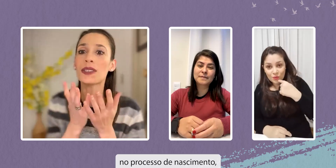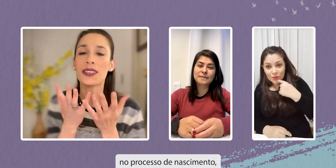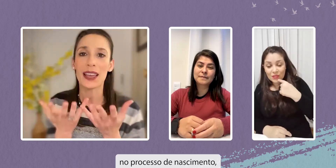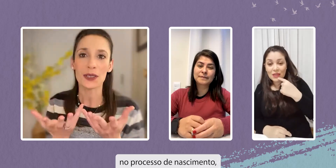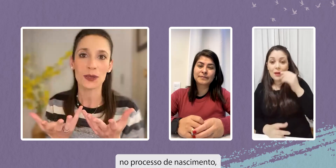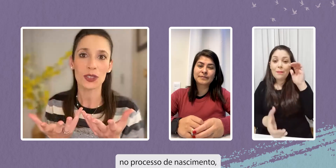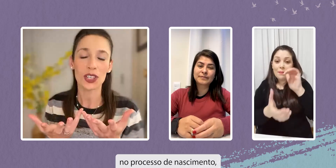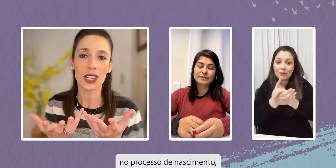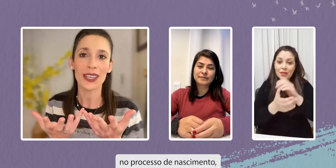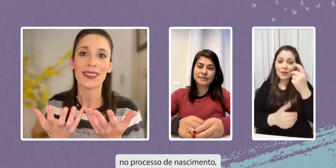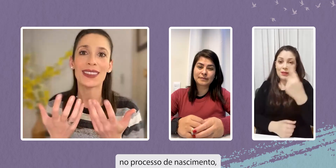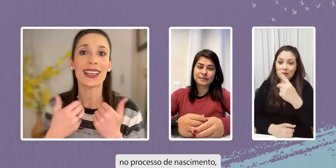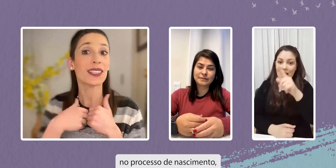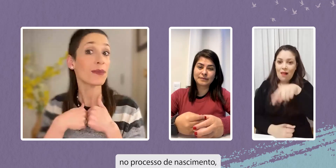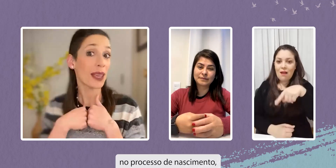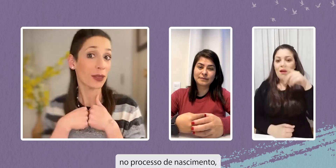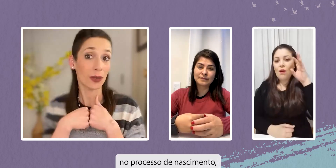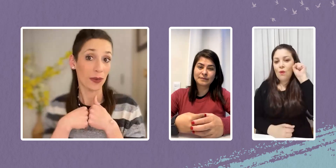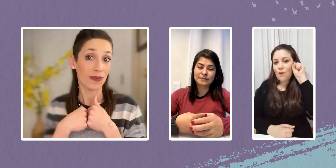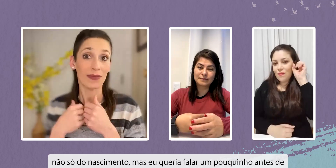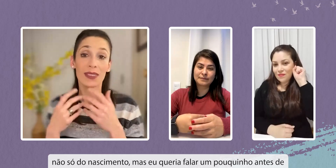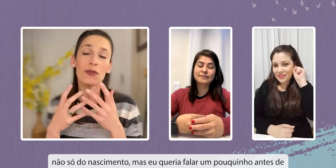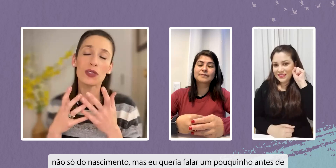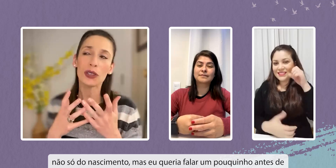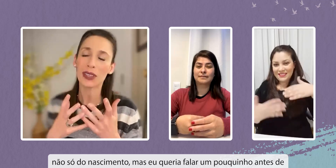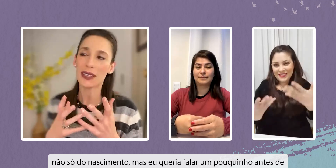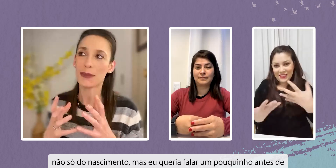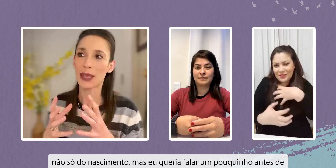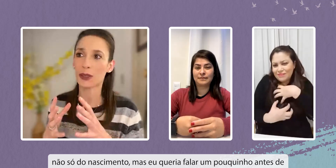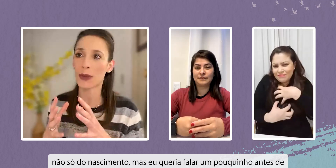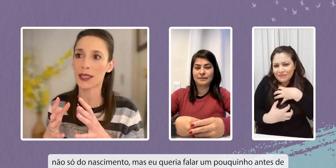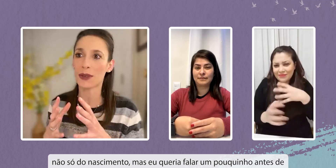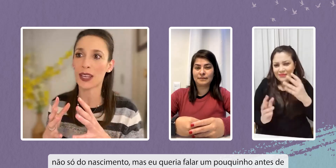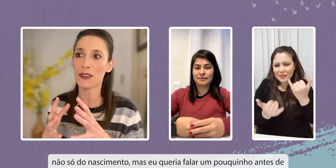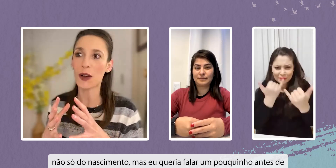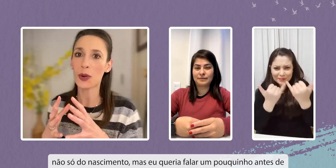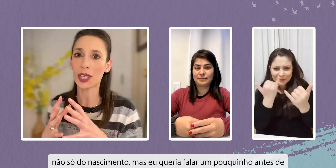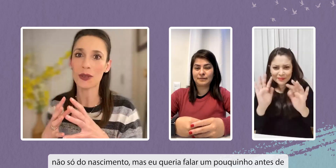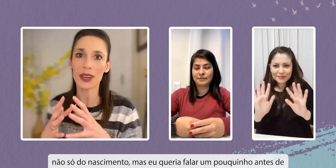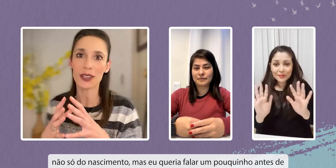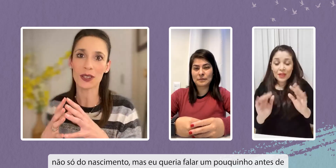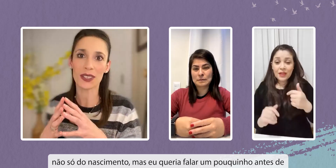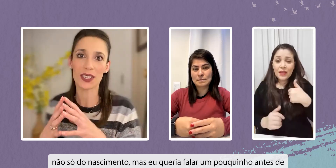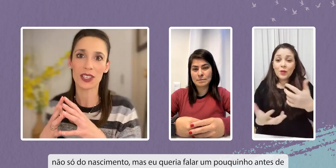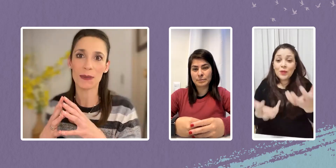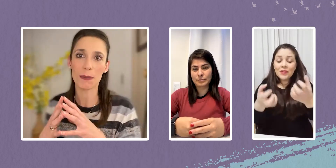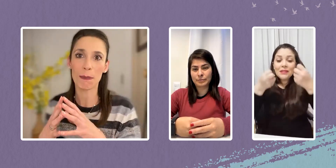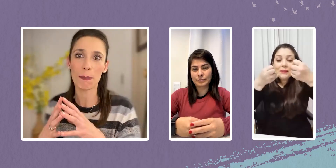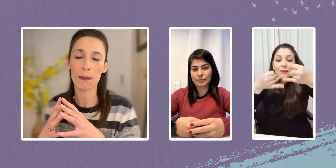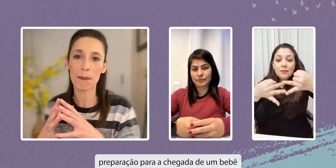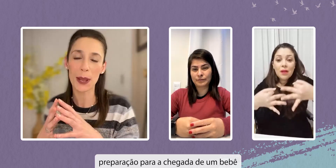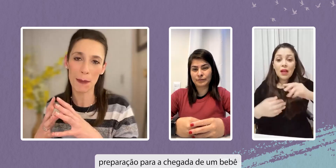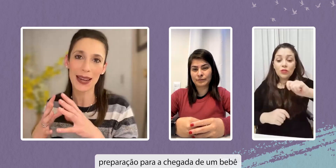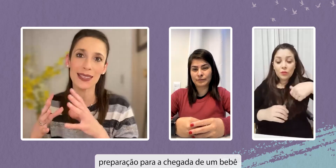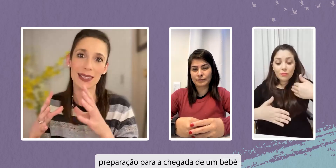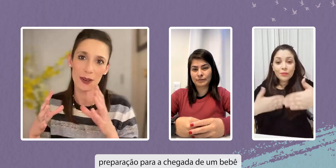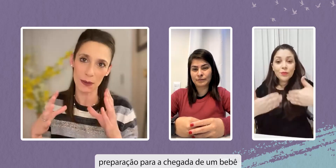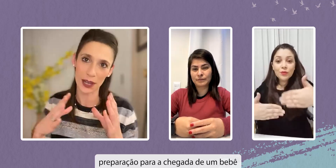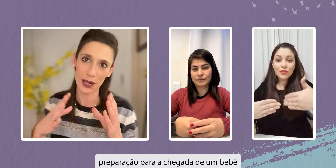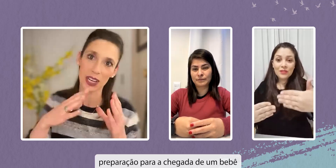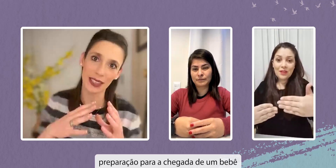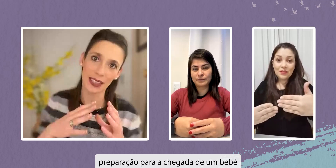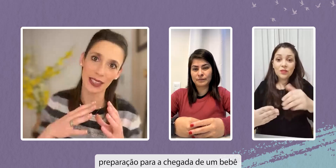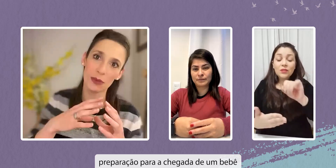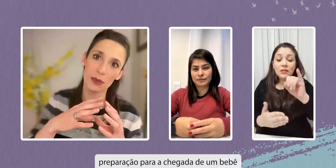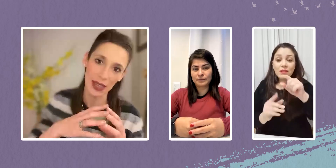No processo de nascimento, não só do nascimento, mas eu queria falar um pouquinho antes de preparação